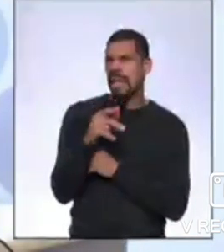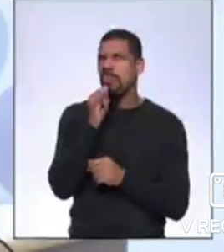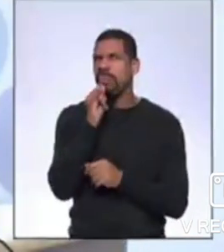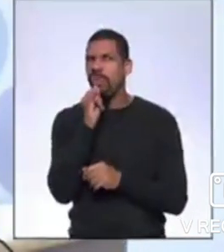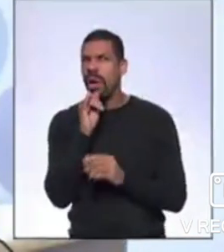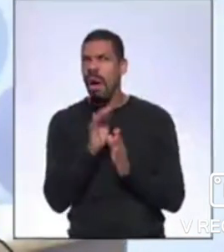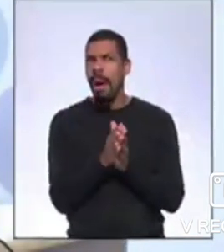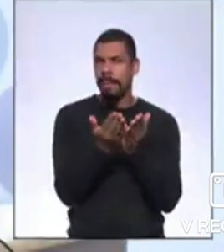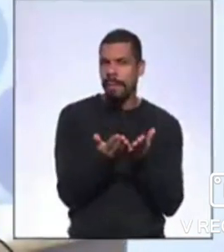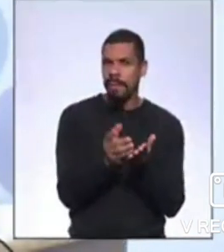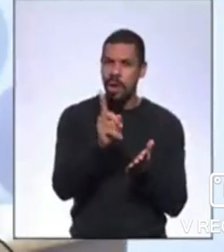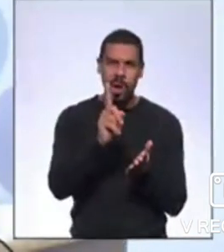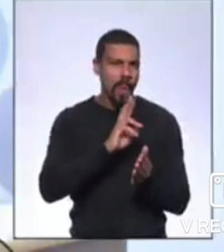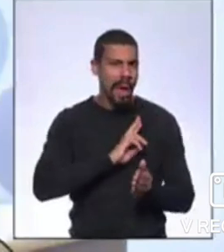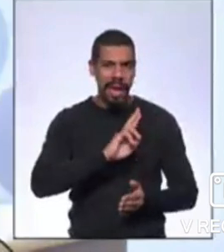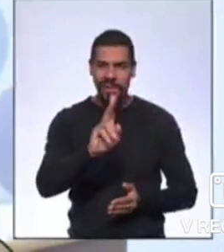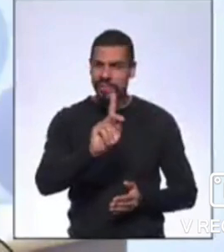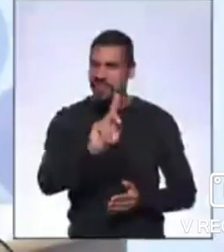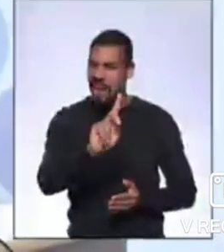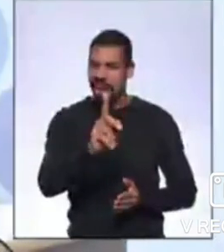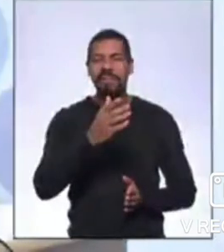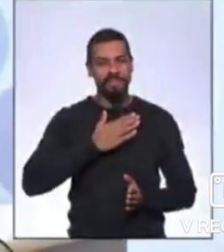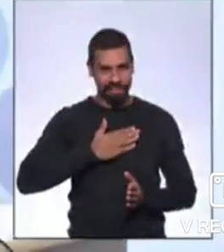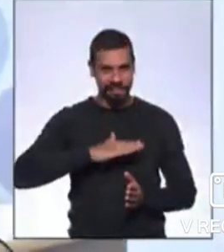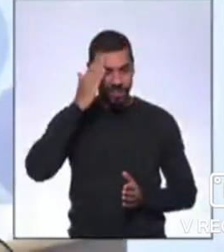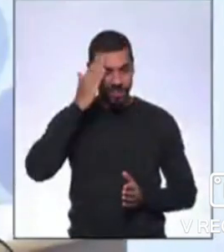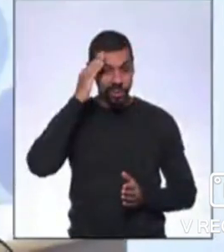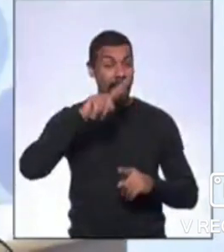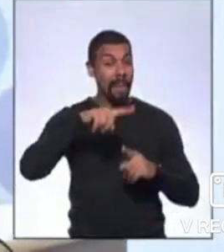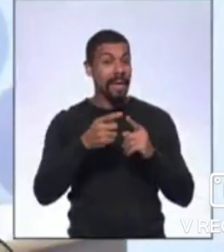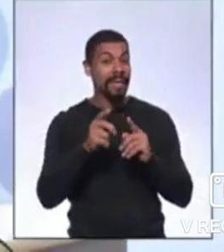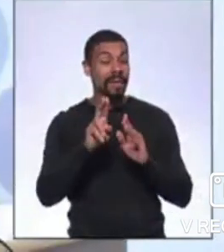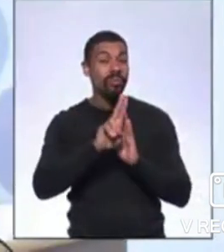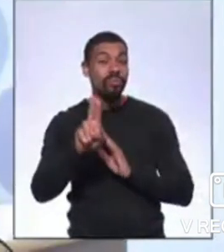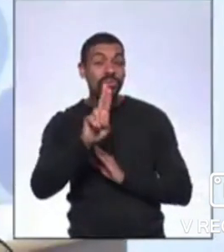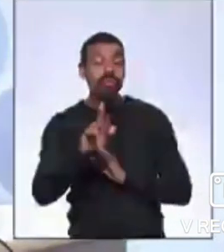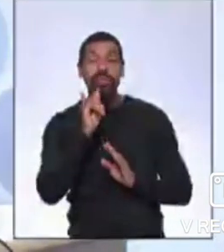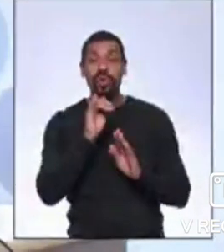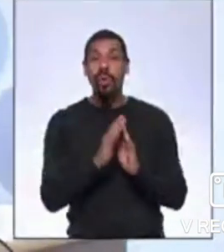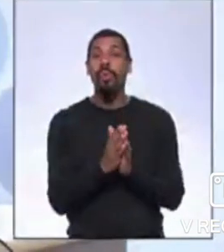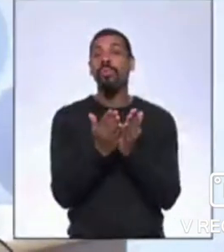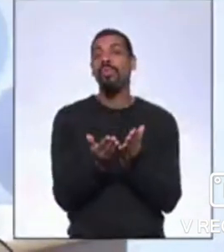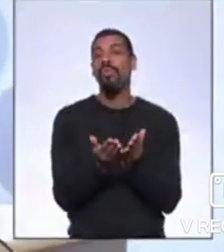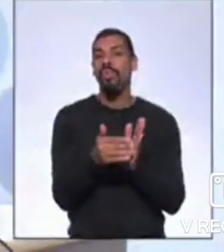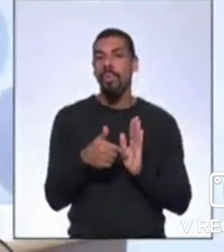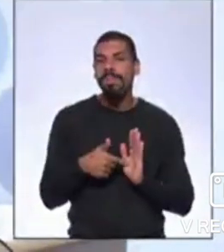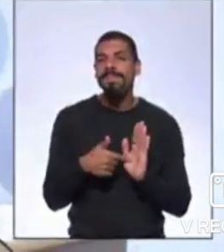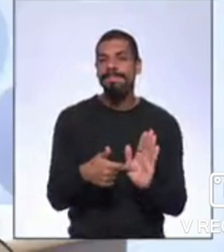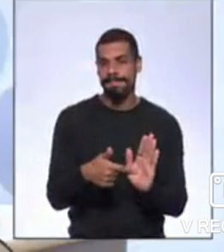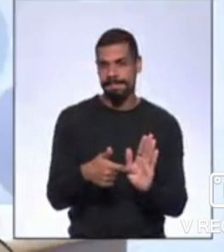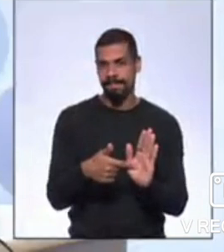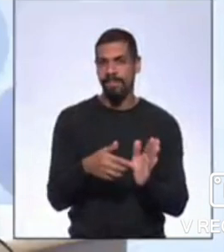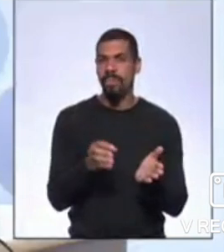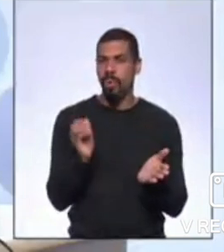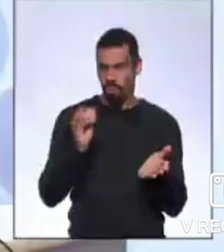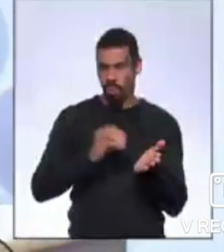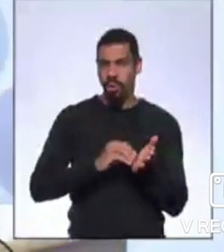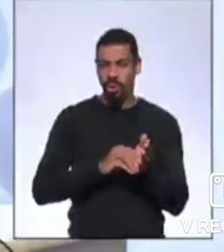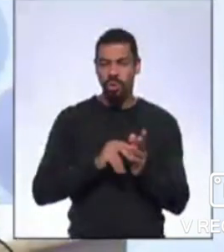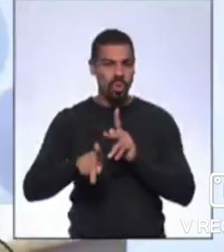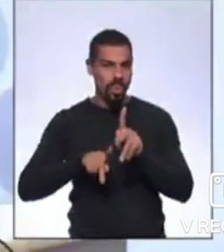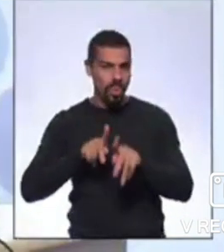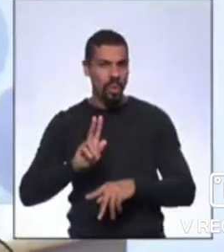Bíblia, né? Não é que a gente está fazendo pregação religiosa, não, é porque a gente está usando a narrativa bíblica como fio condutor da história dos hebreus,